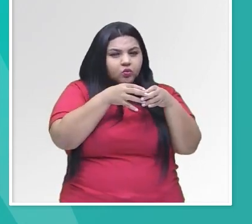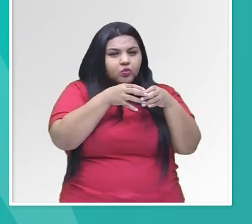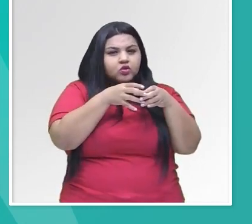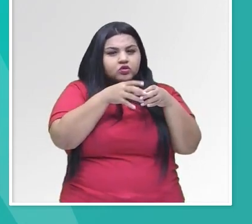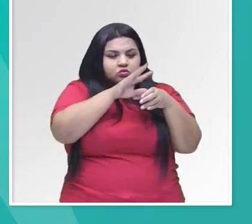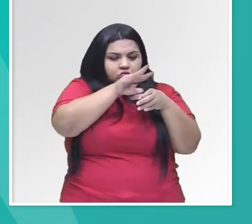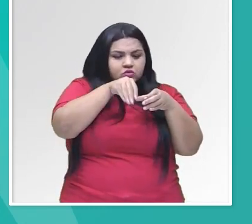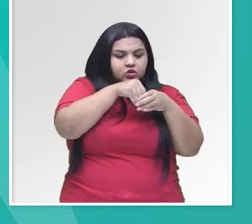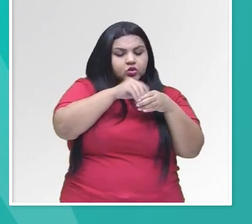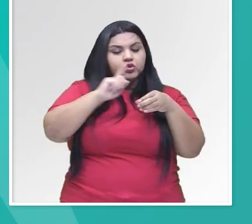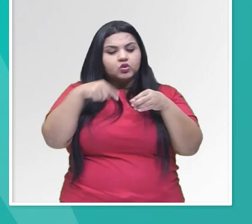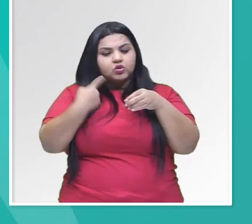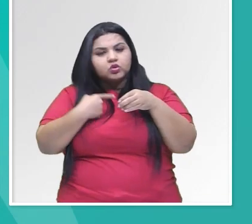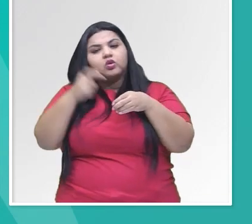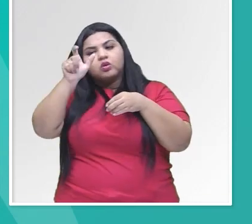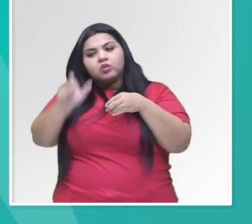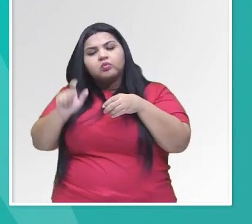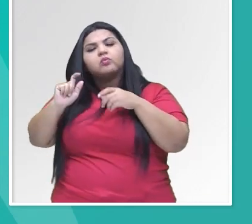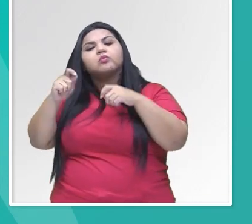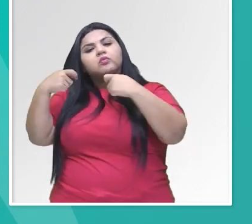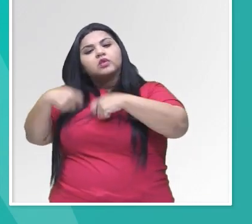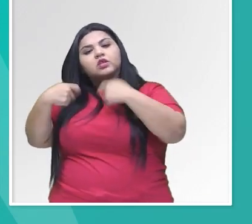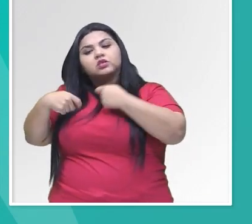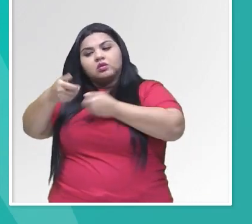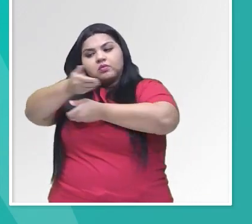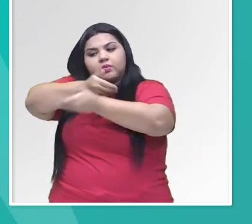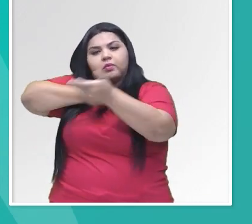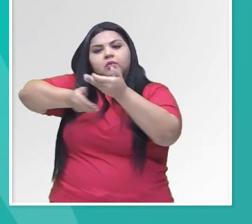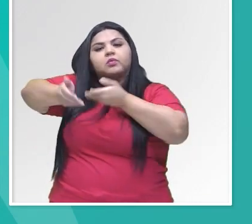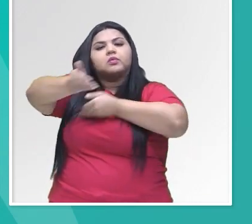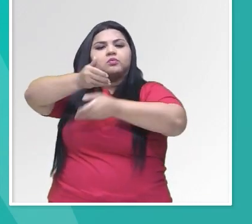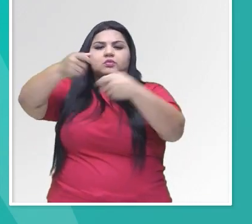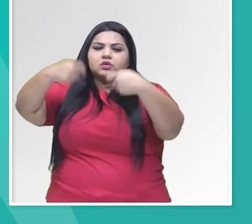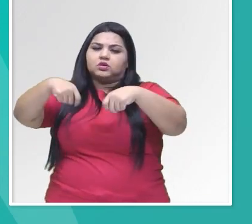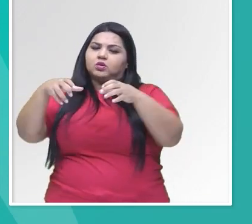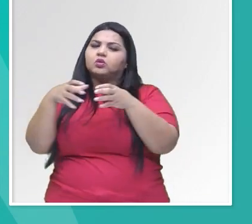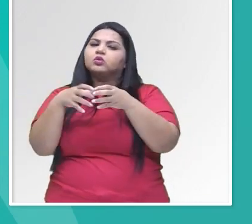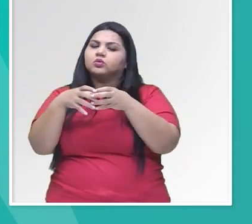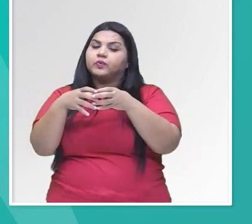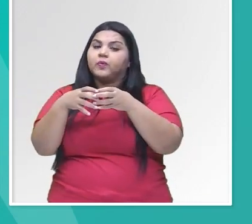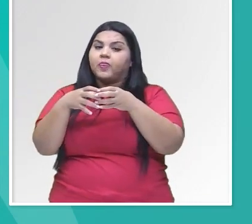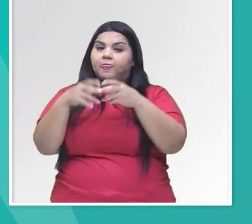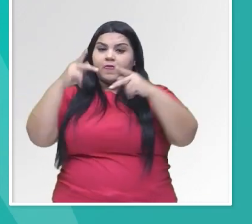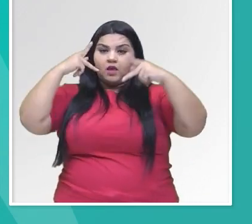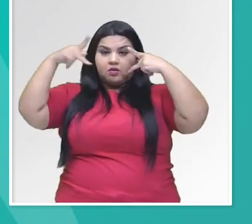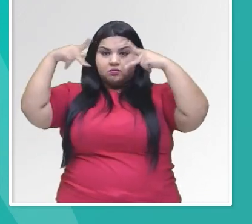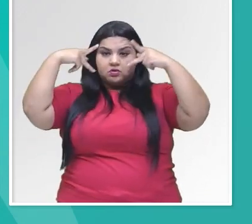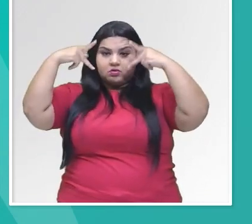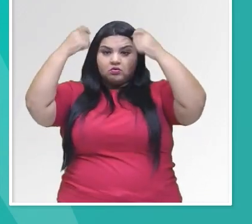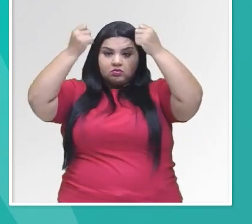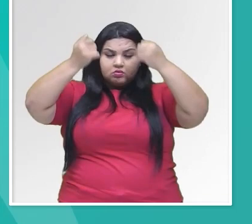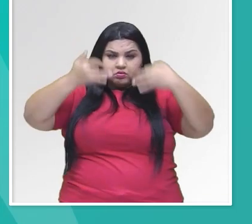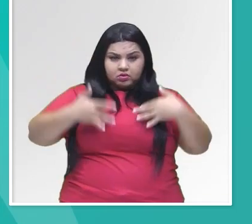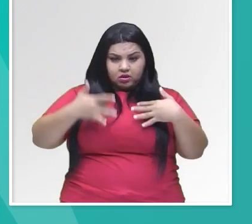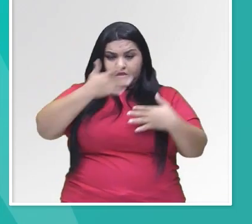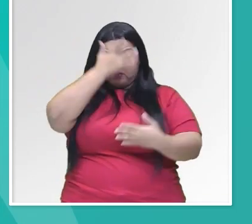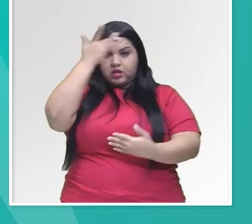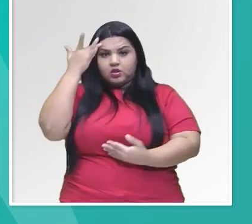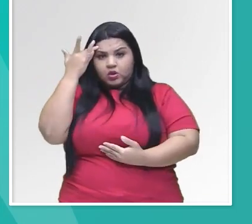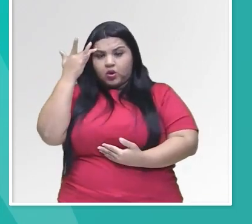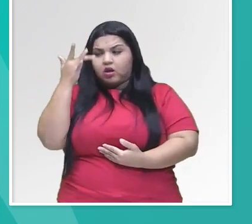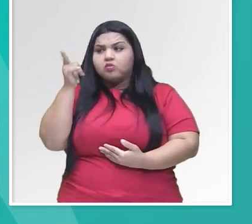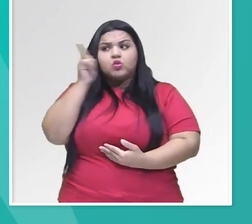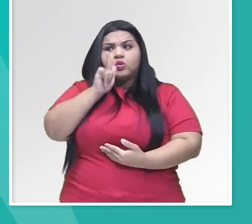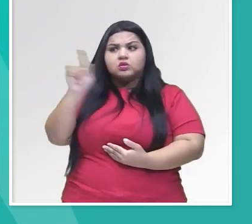somos seres que precisamos conviver em grupo. A psicanálise diz que aquela pessoa que não